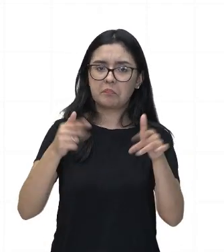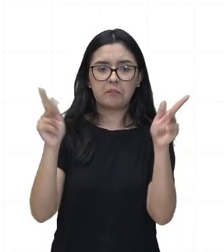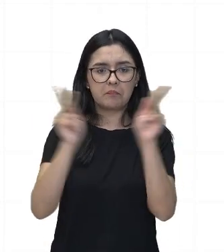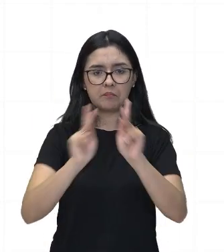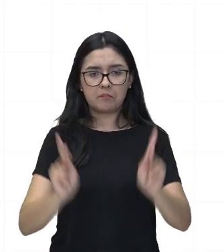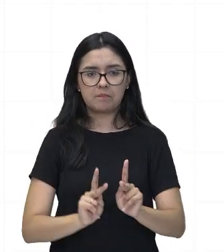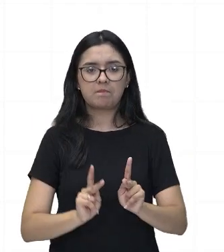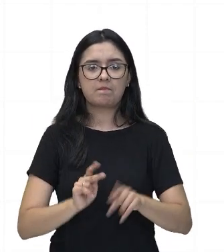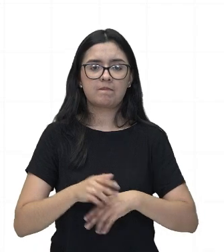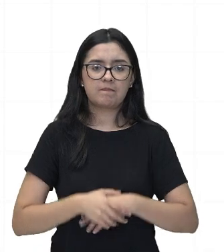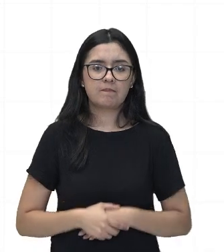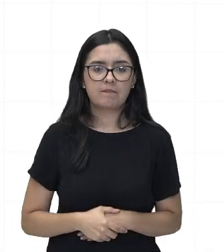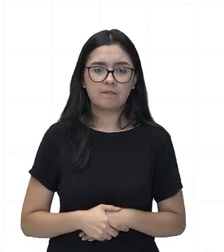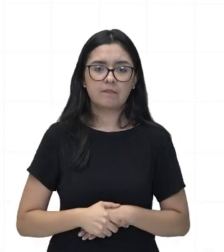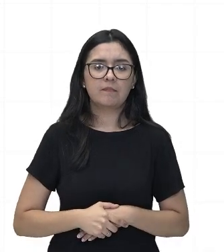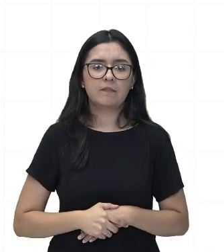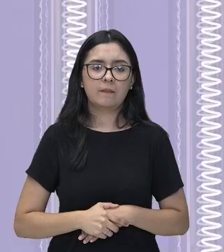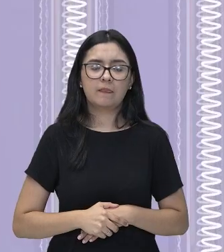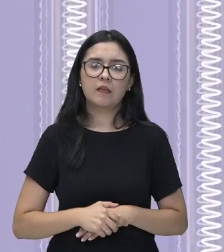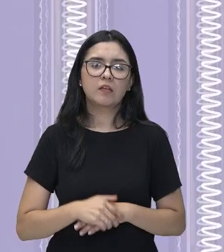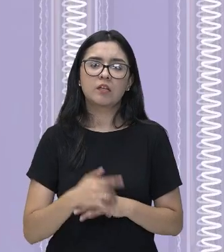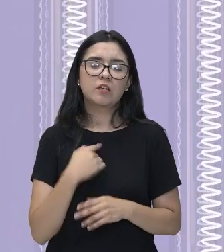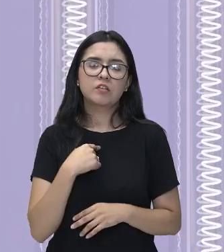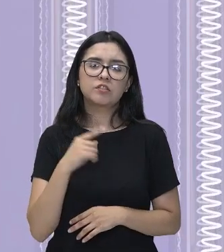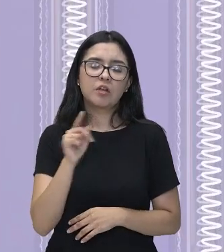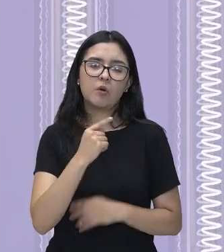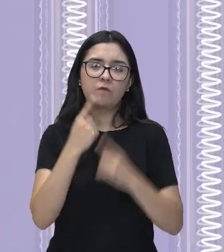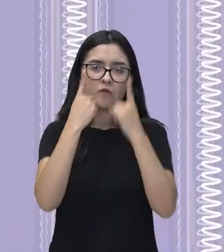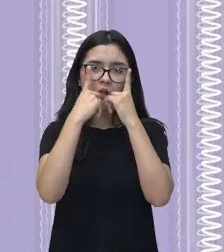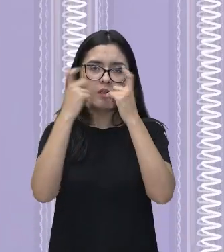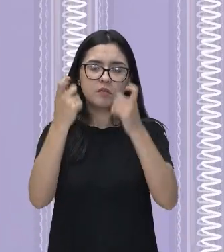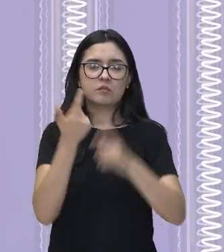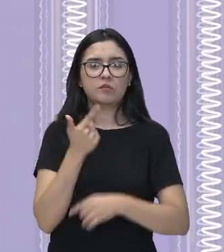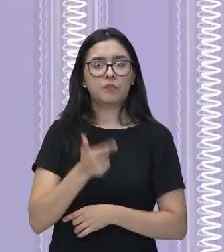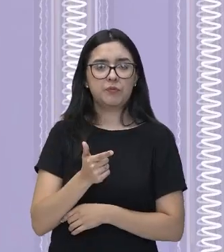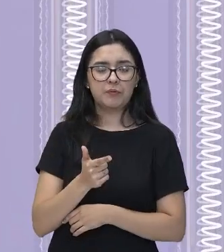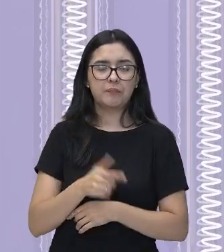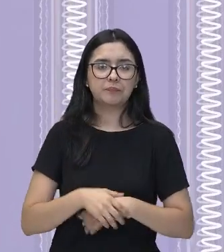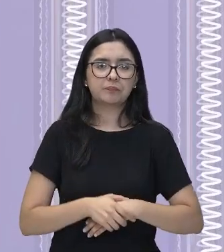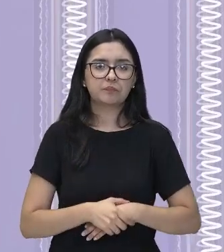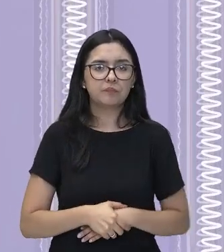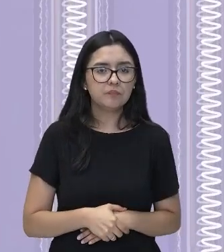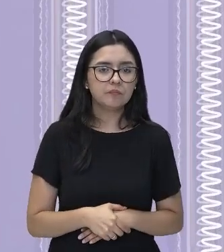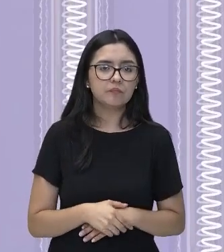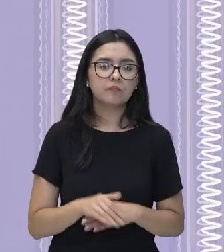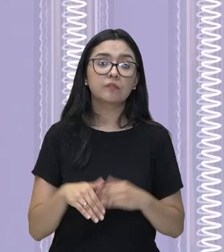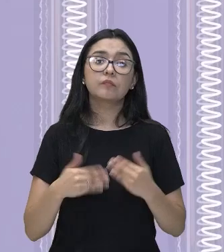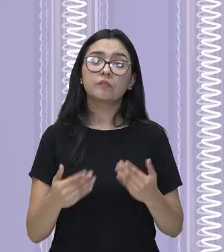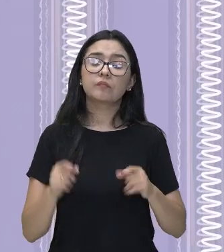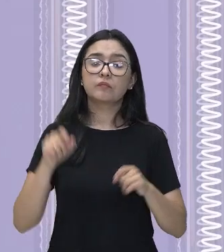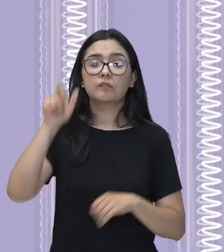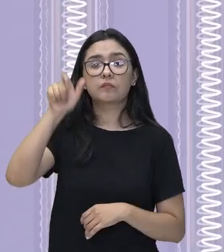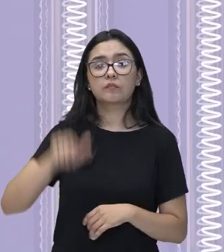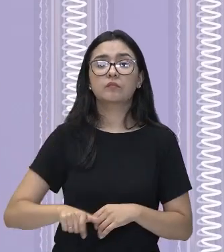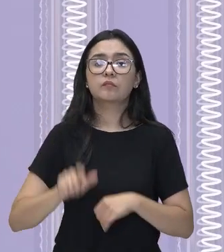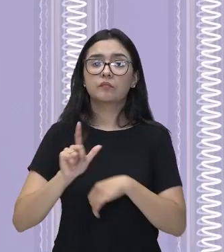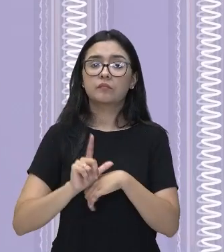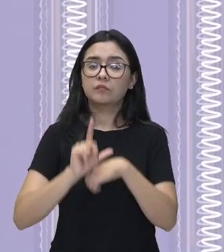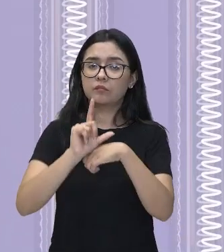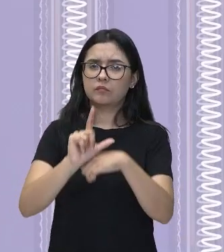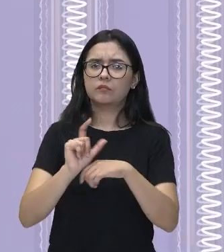ou seja, a atitude não violenta. Para Gandhi, resistir